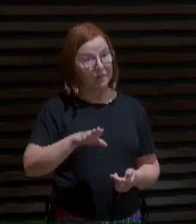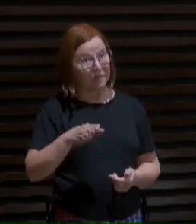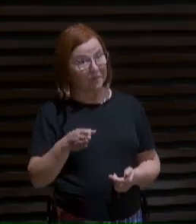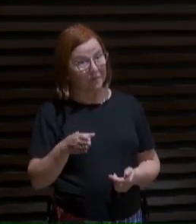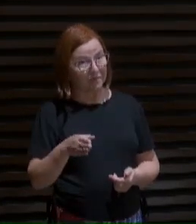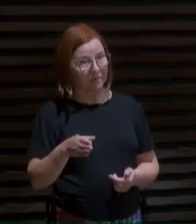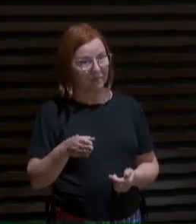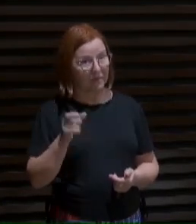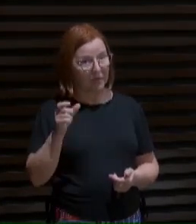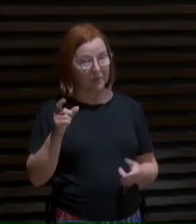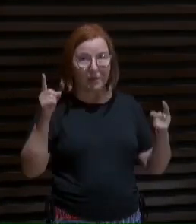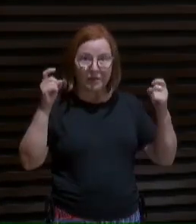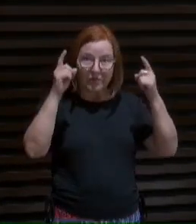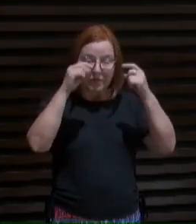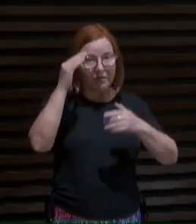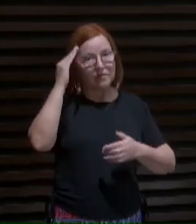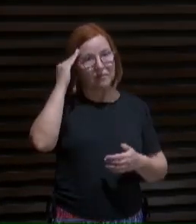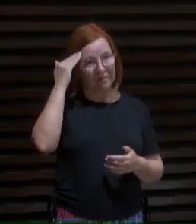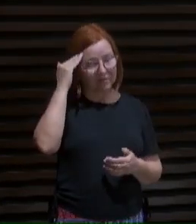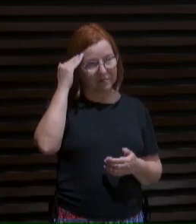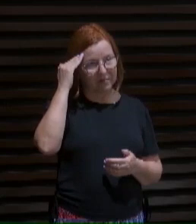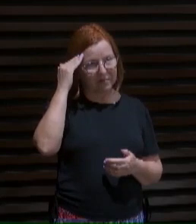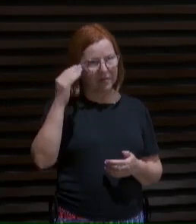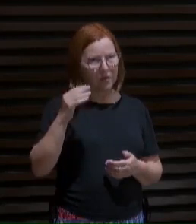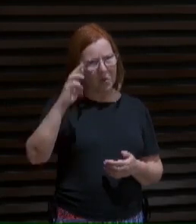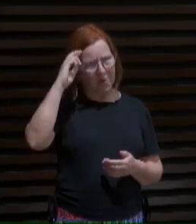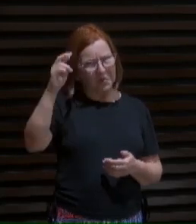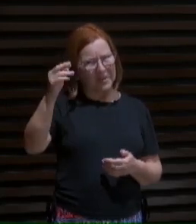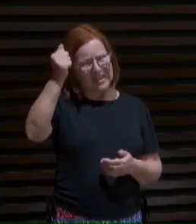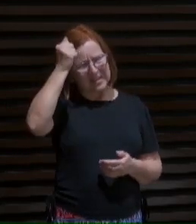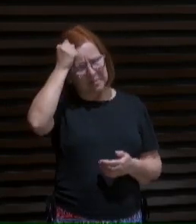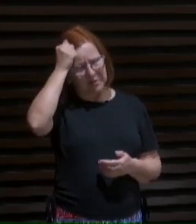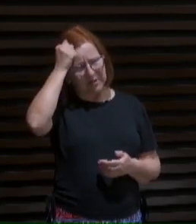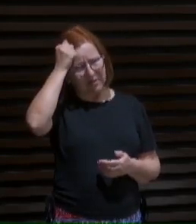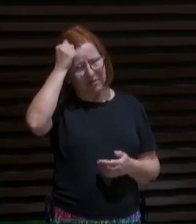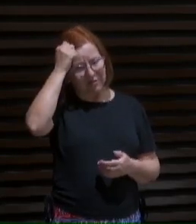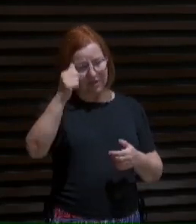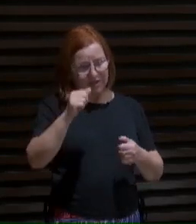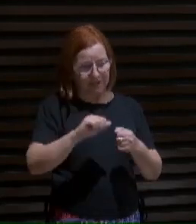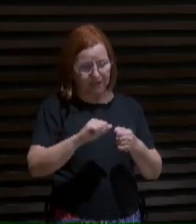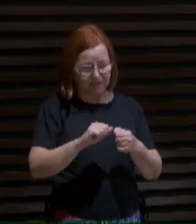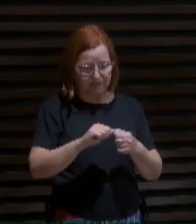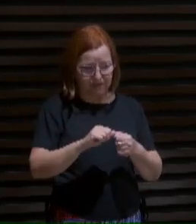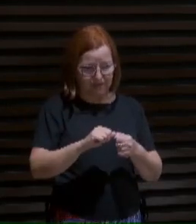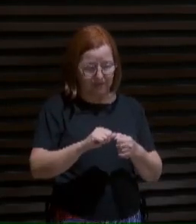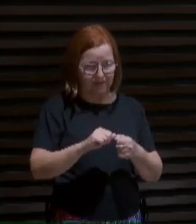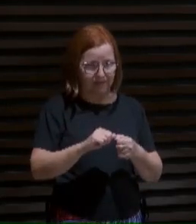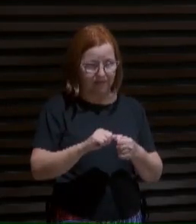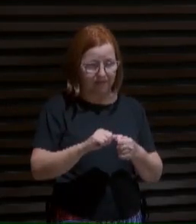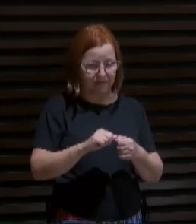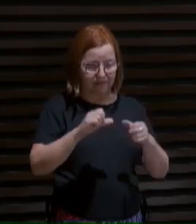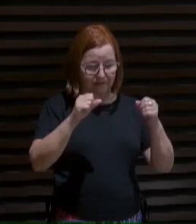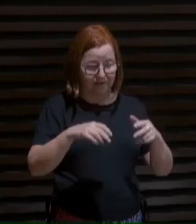palavra é difícil da gente entender. Arrependeu o Senhor de ter feito o homem na terra, e isso lhe pesou